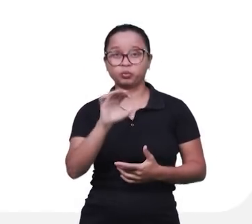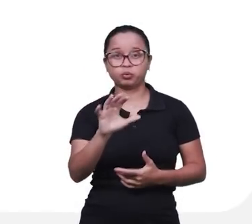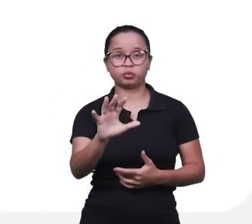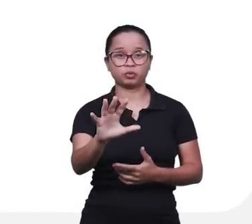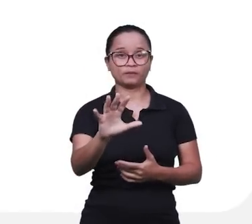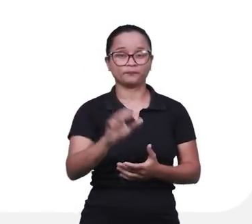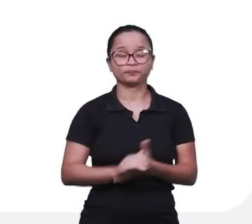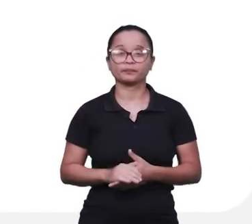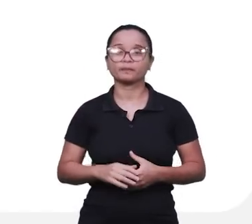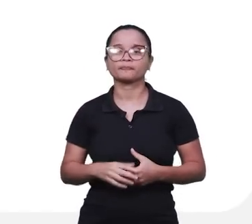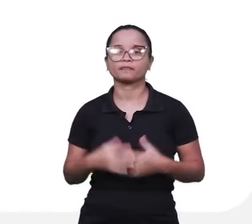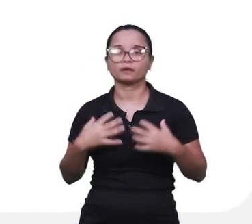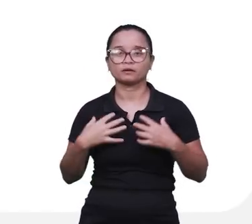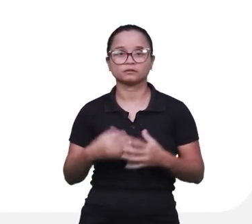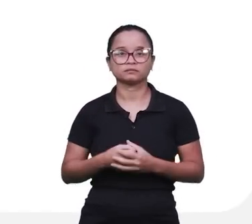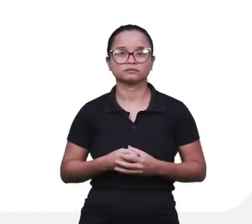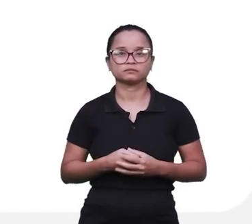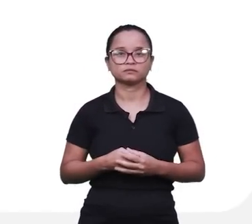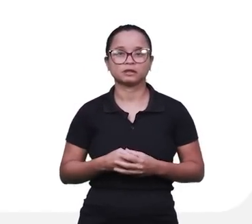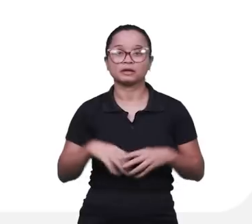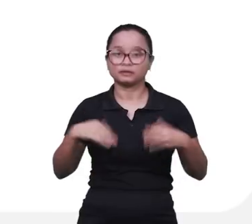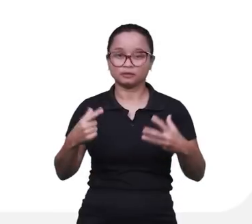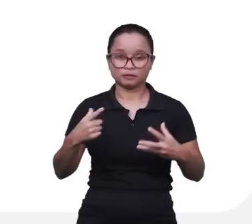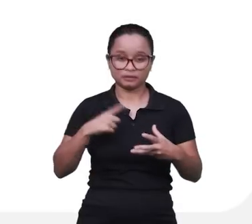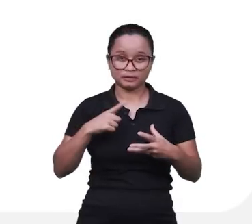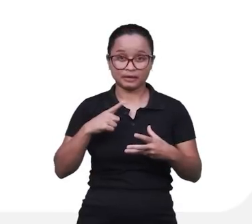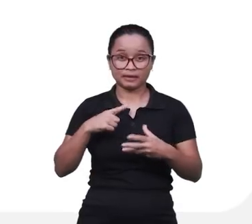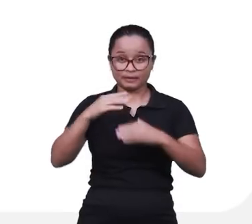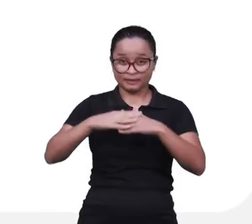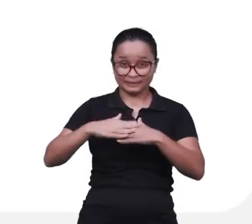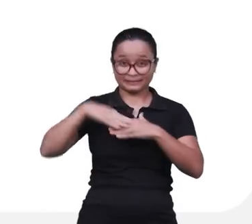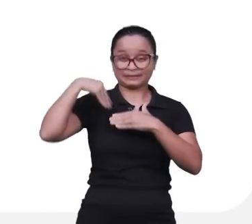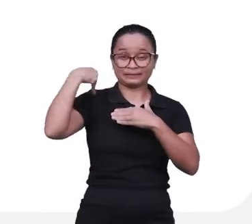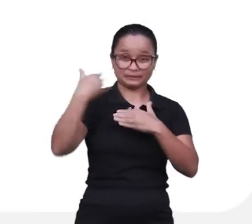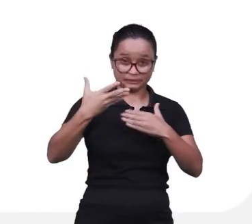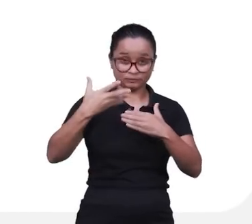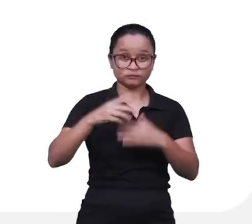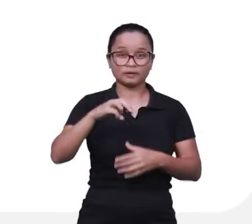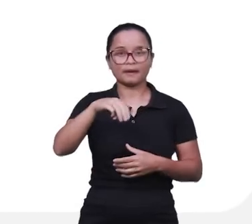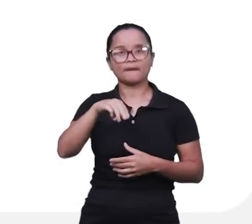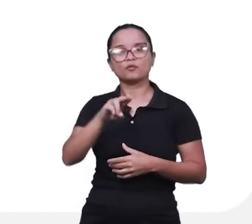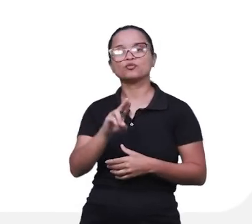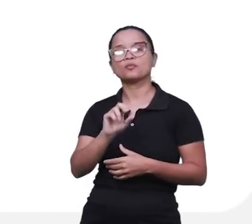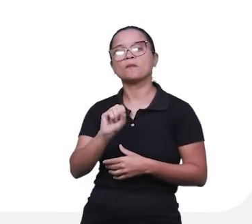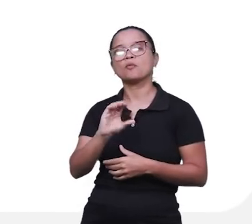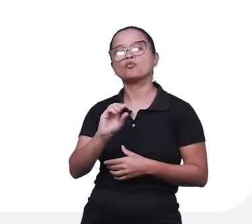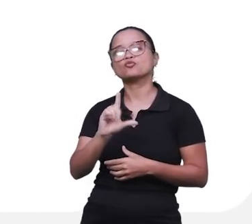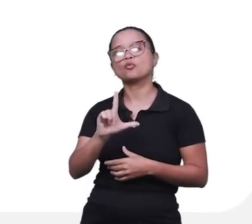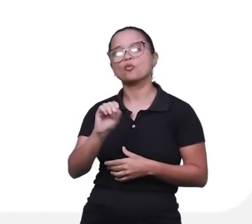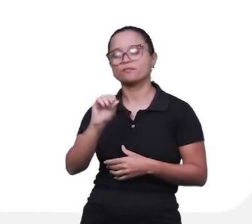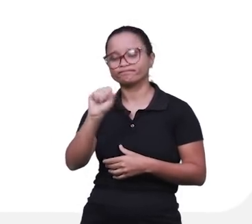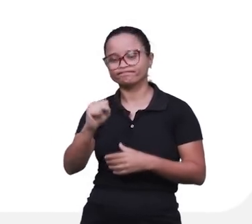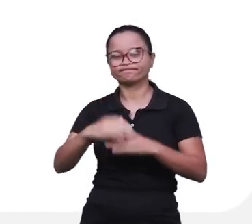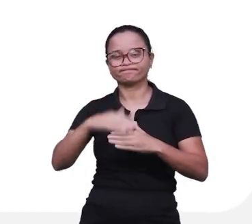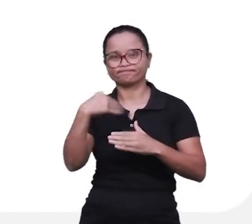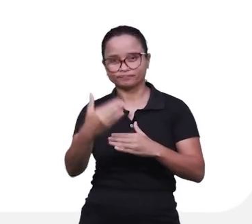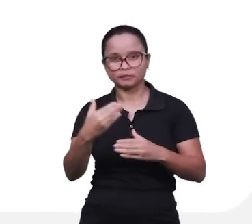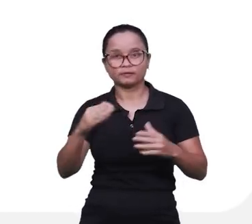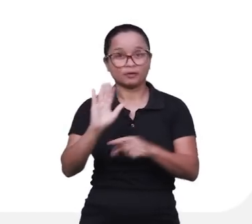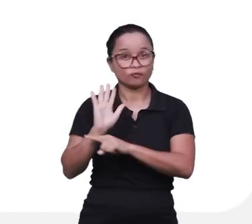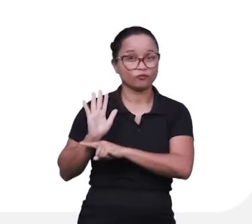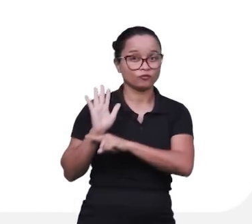temos os intercostais externos, como eu falei, que são músculos inspiratórios, eles vão te